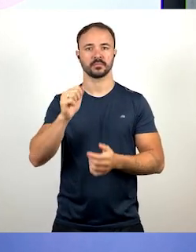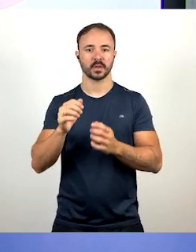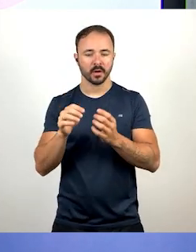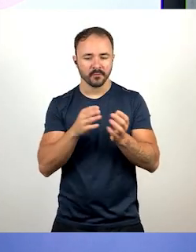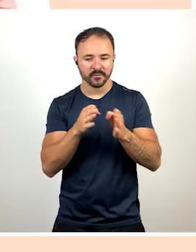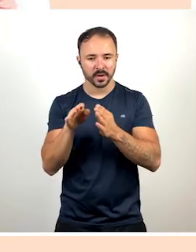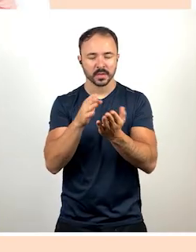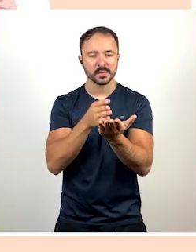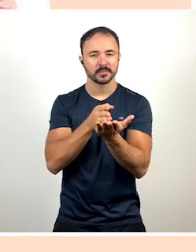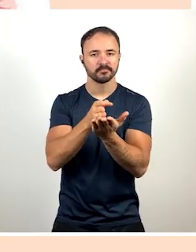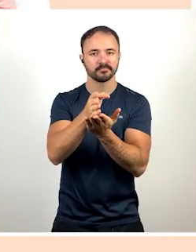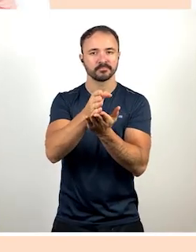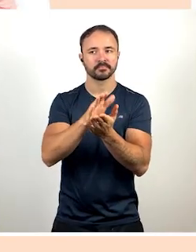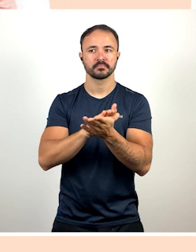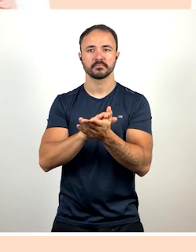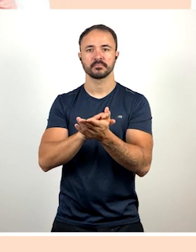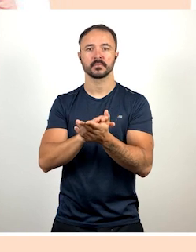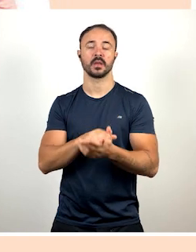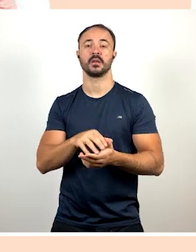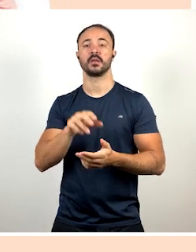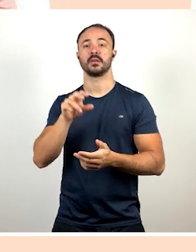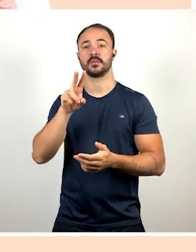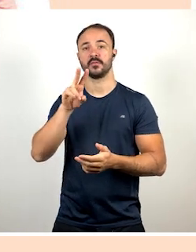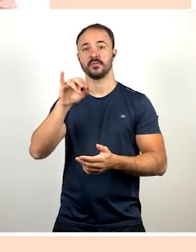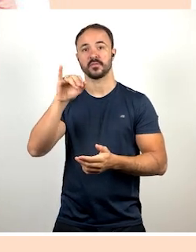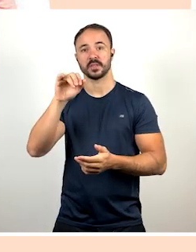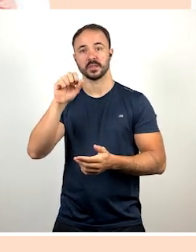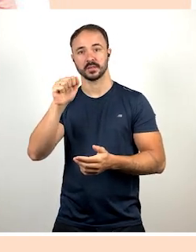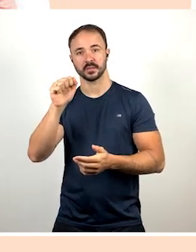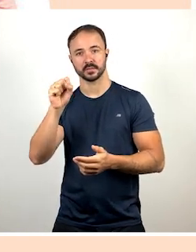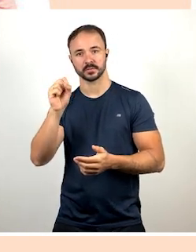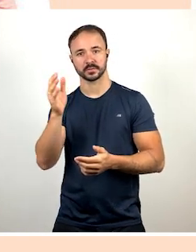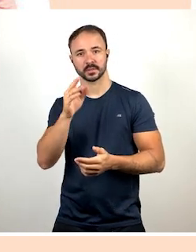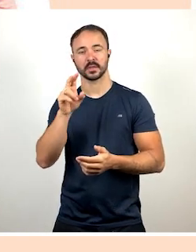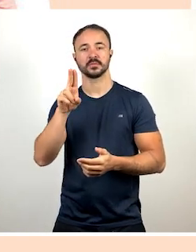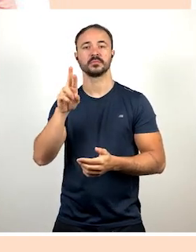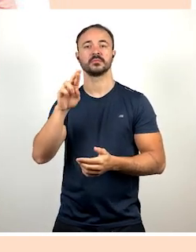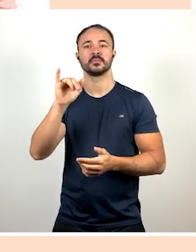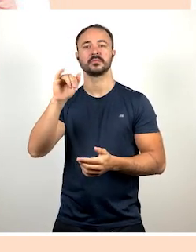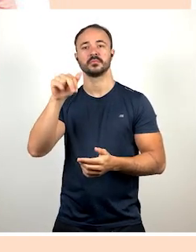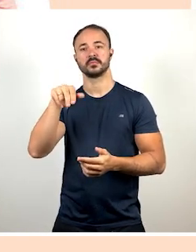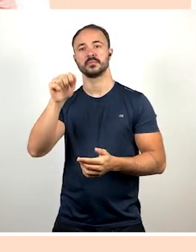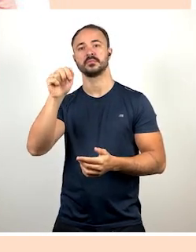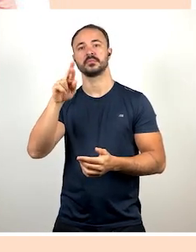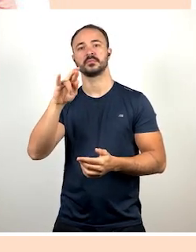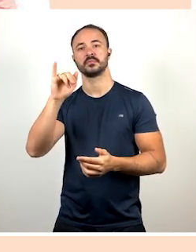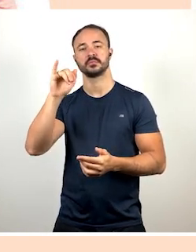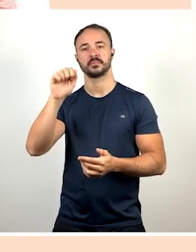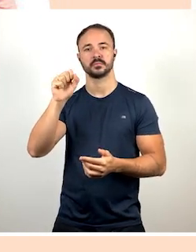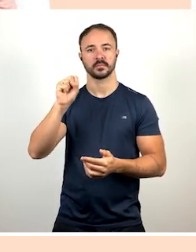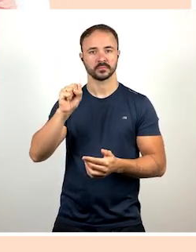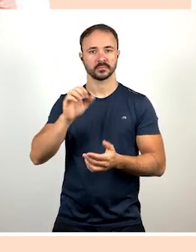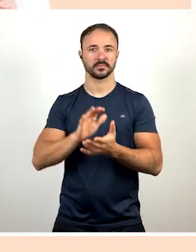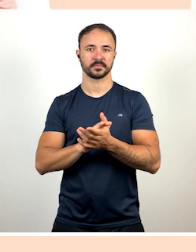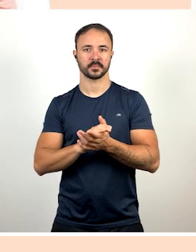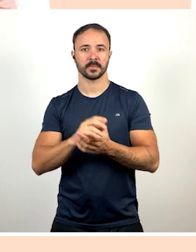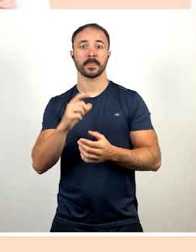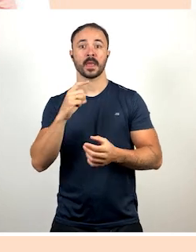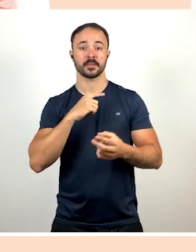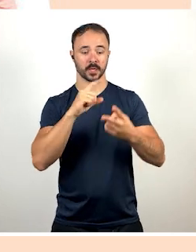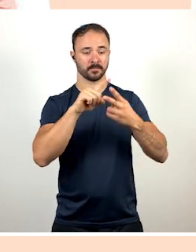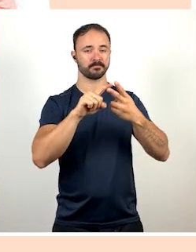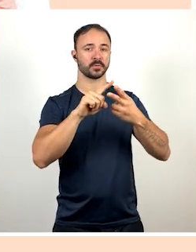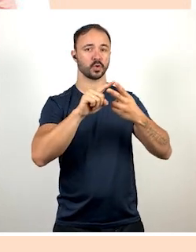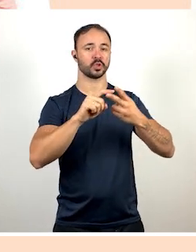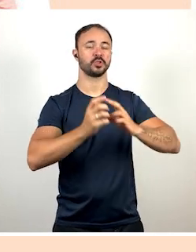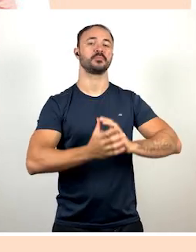vias urinárias. Nós temos dois tipos. A que conduz a urina do rim até a bexiga